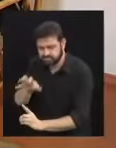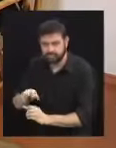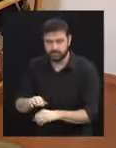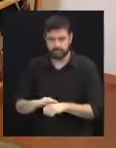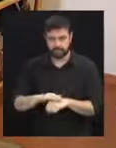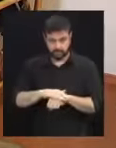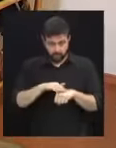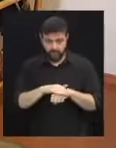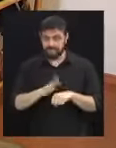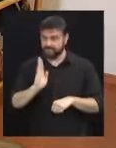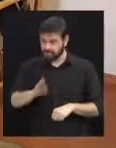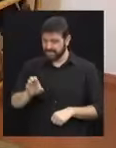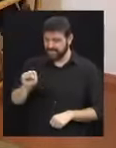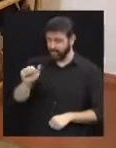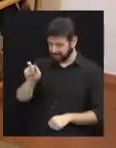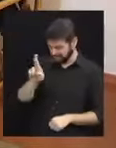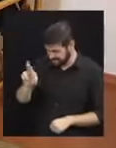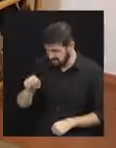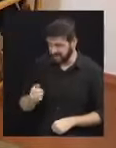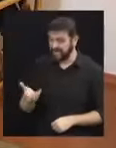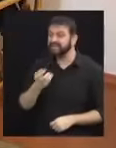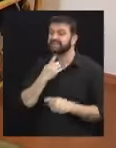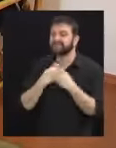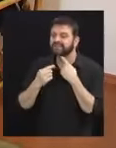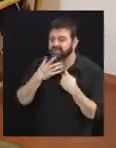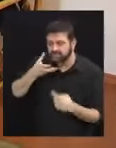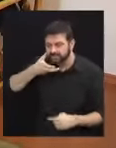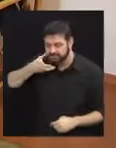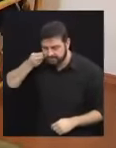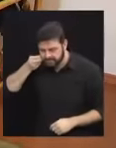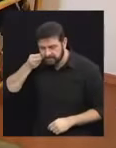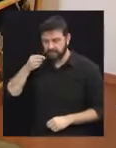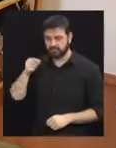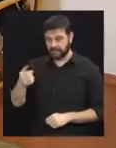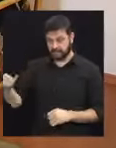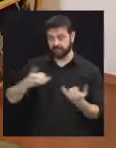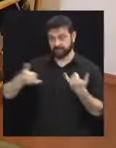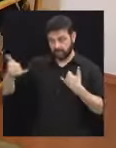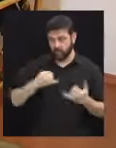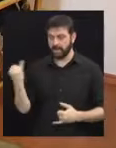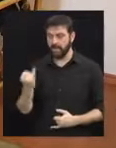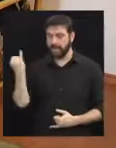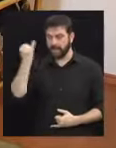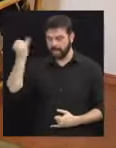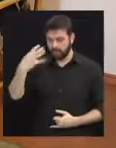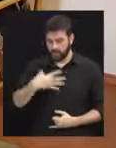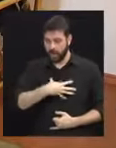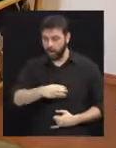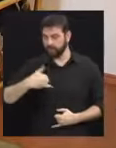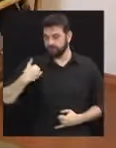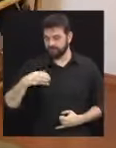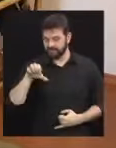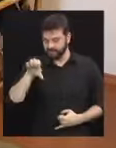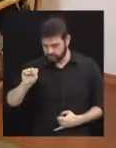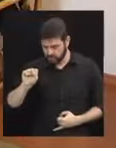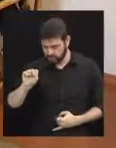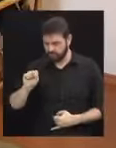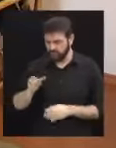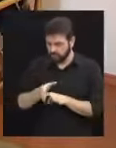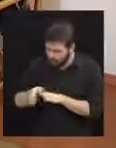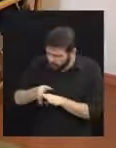que é uma possível adotante aí que veio até a Like Bicho conhecer os cachorros. Ela falou da importância de ter convencido o filho de 8 anos